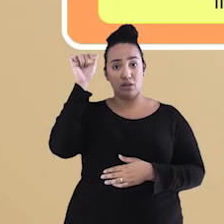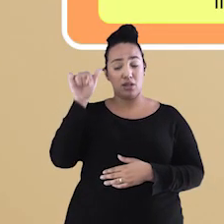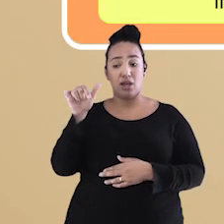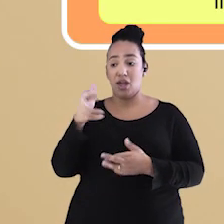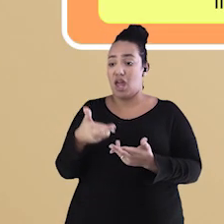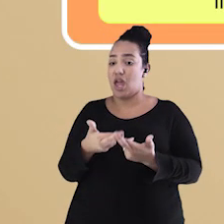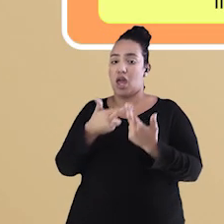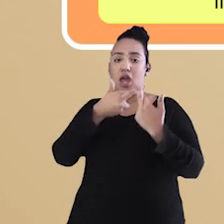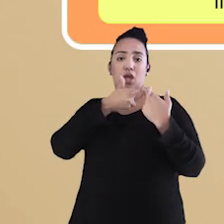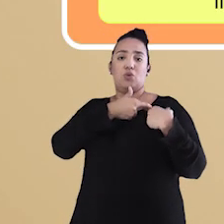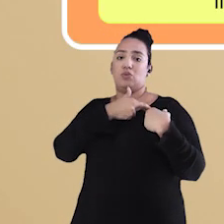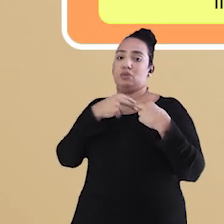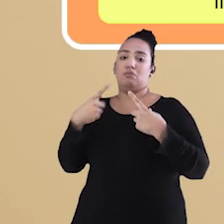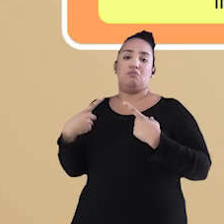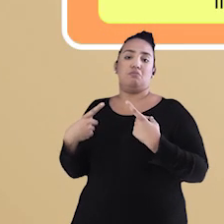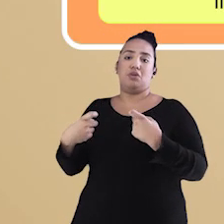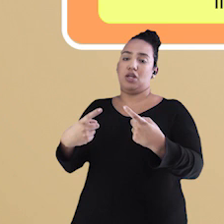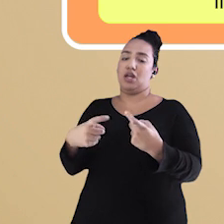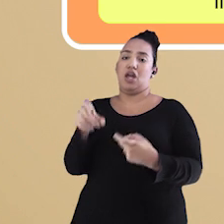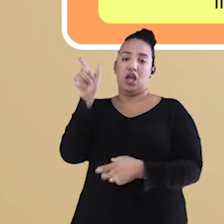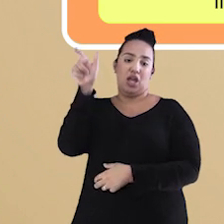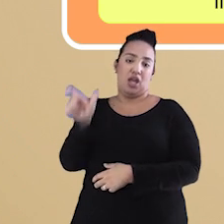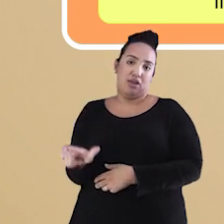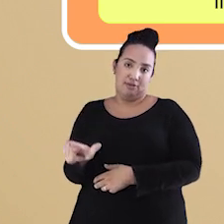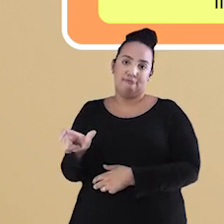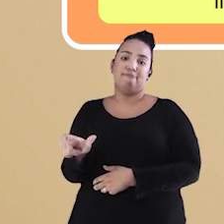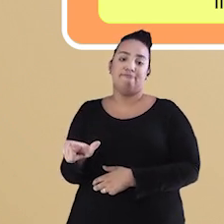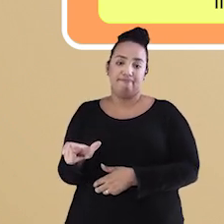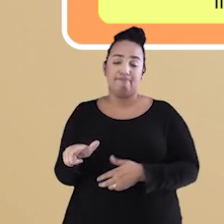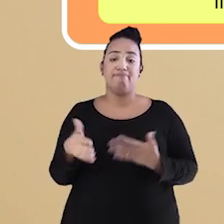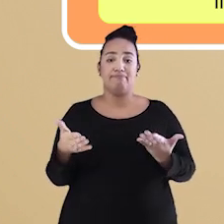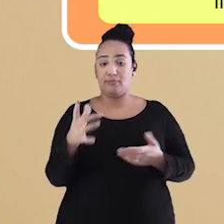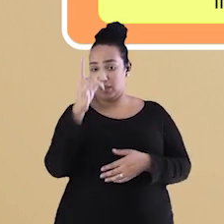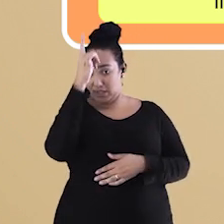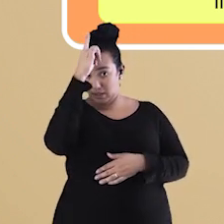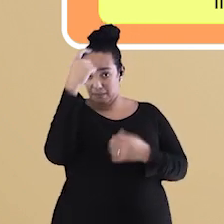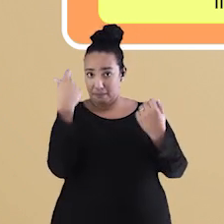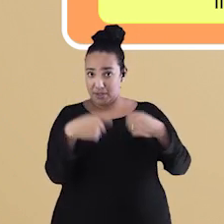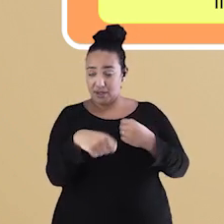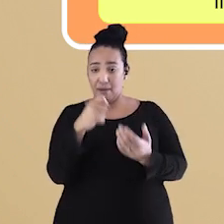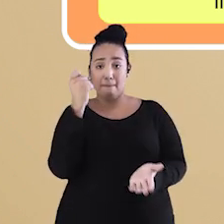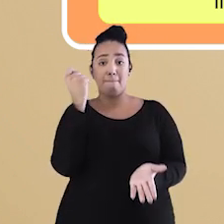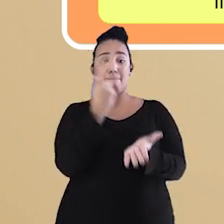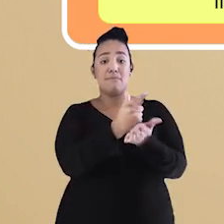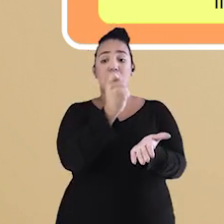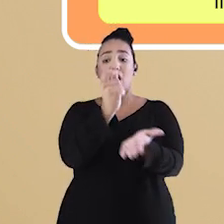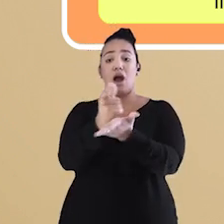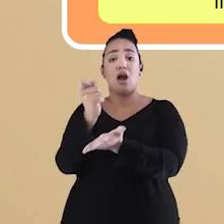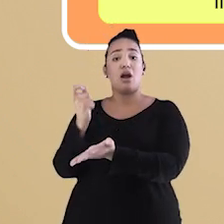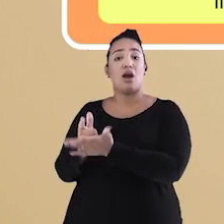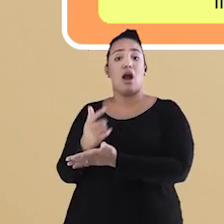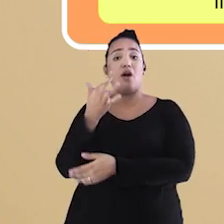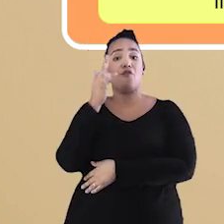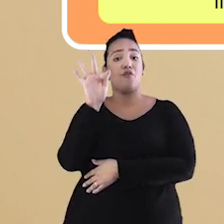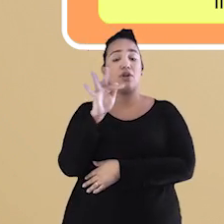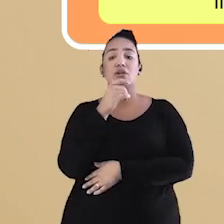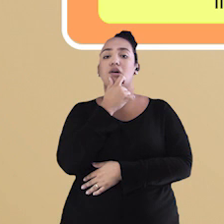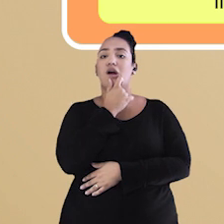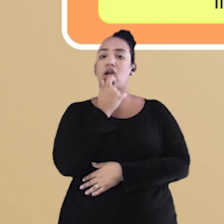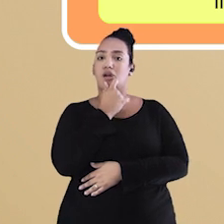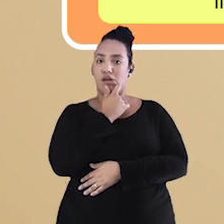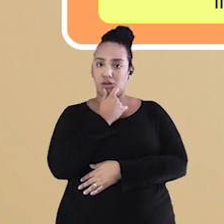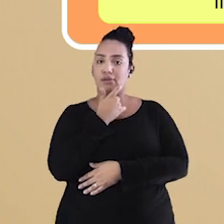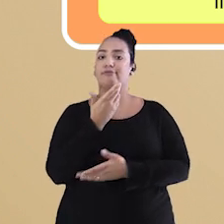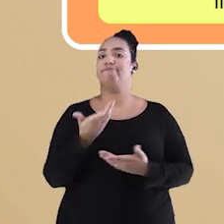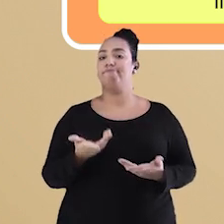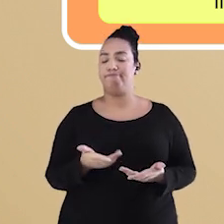A Alemanha seria a única responsável pela guerra e pelos seus danos. A Alemanha deveria pagar uma indenização